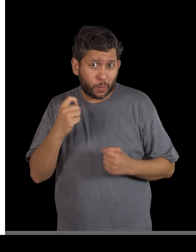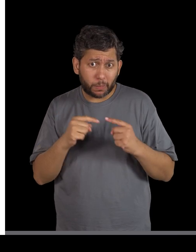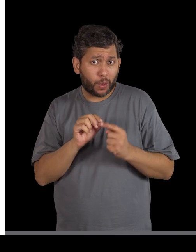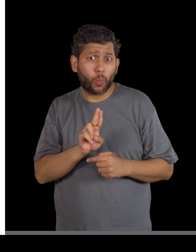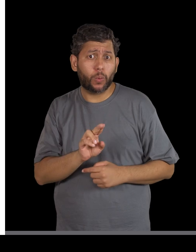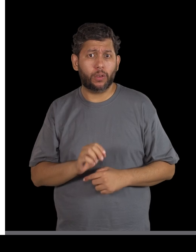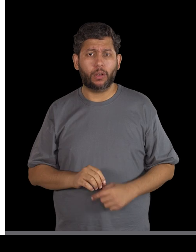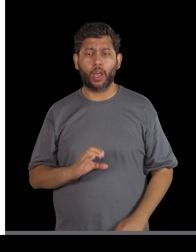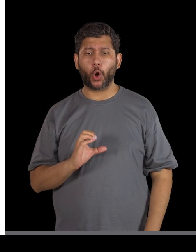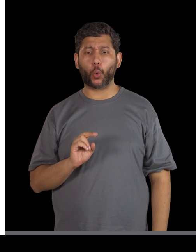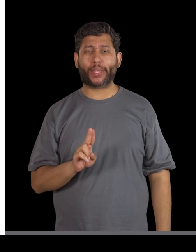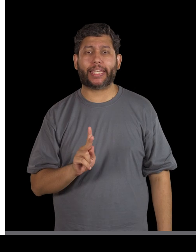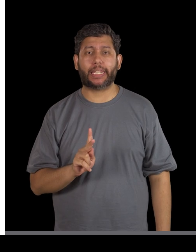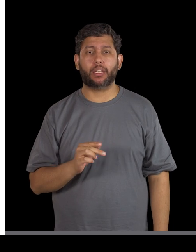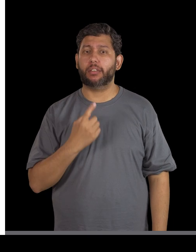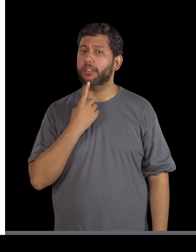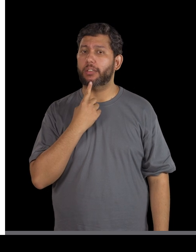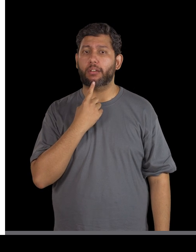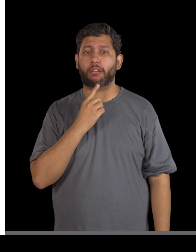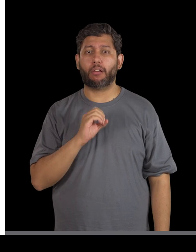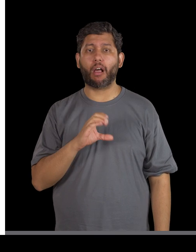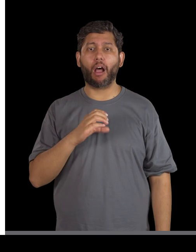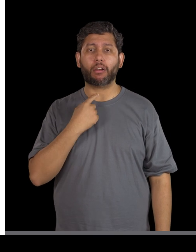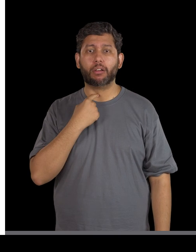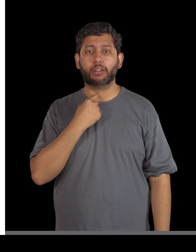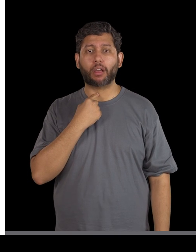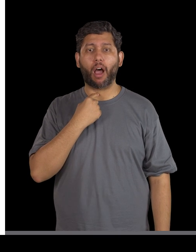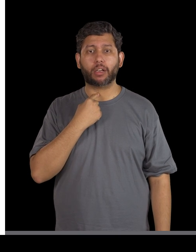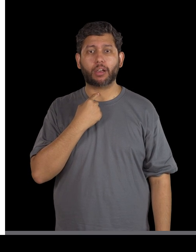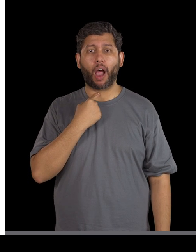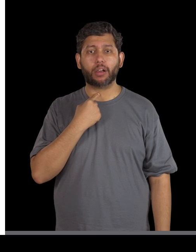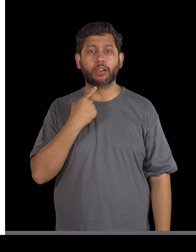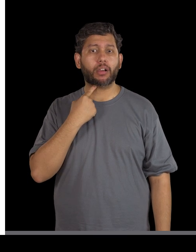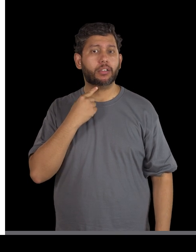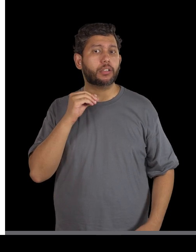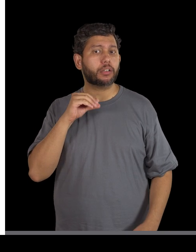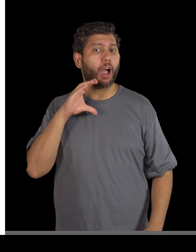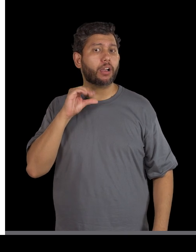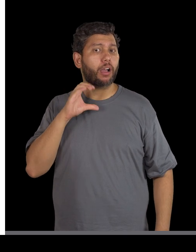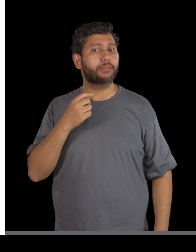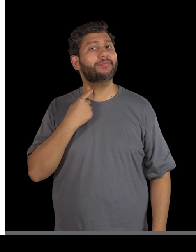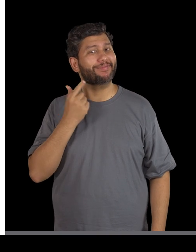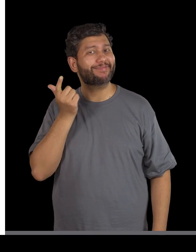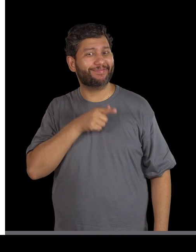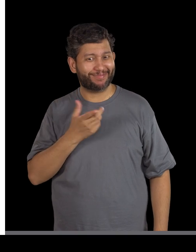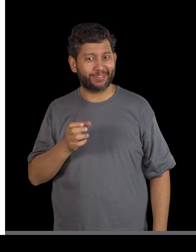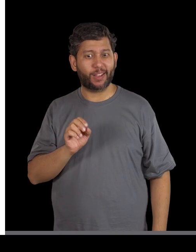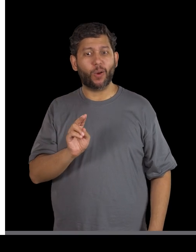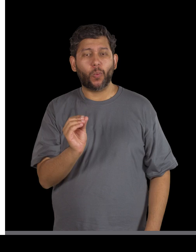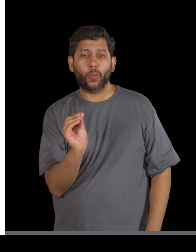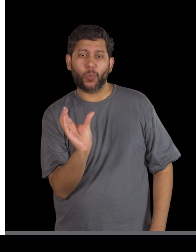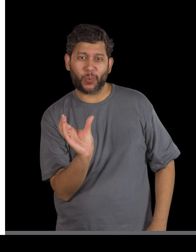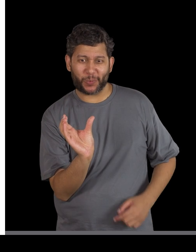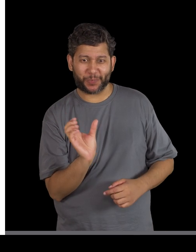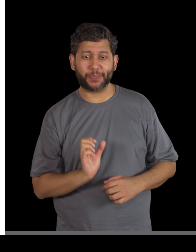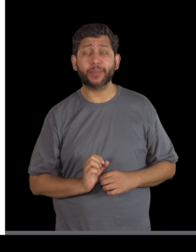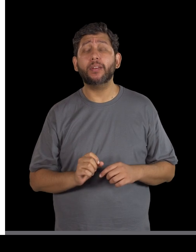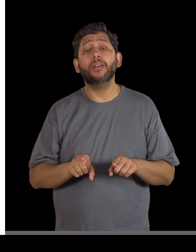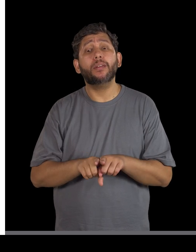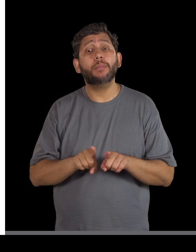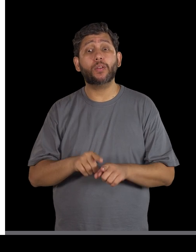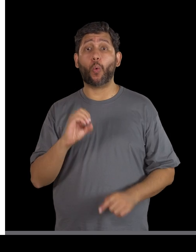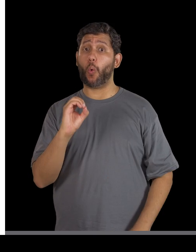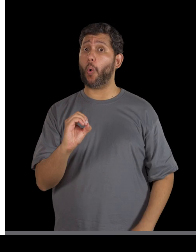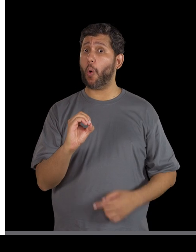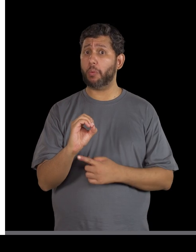cook, nem cook, é cook. I like cooking very much, né? Cook. É esse Uzinho. Logo abaixo a gente tem